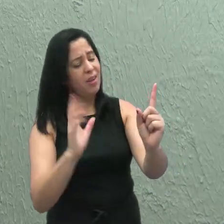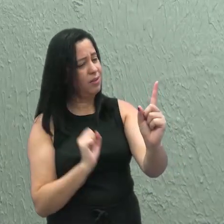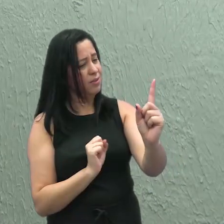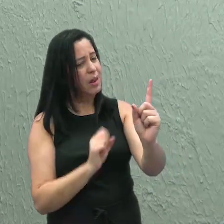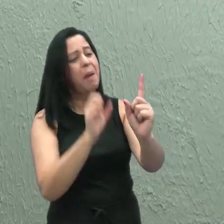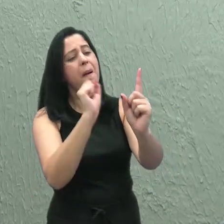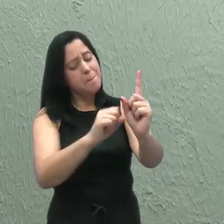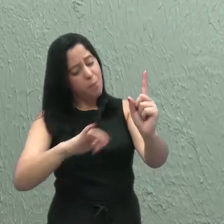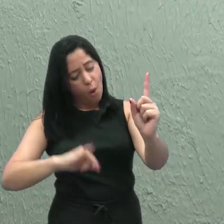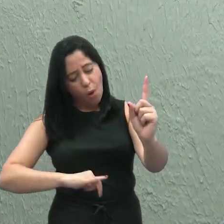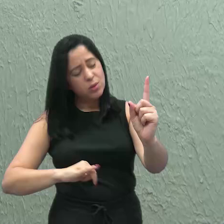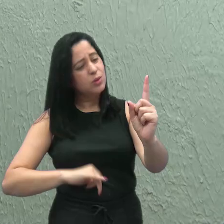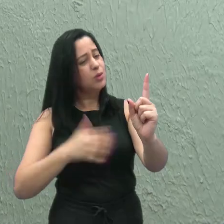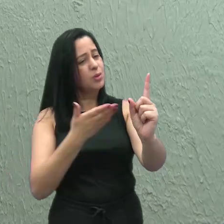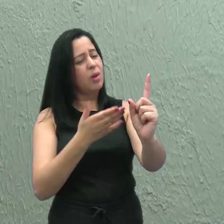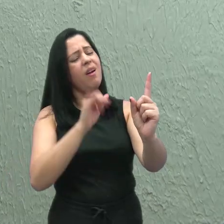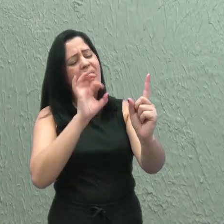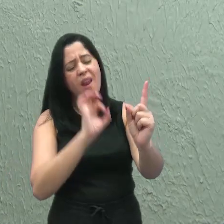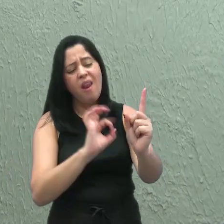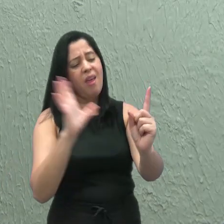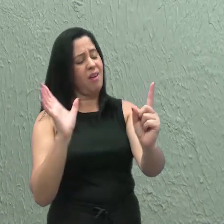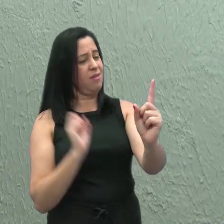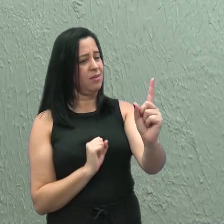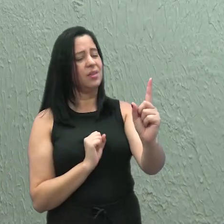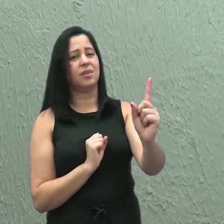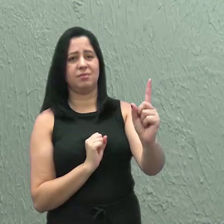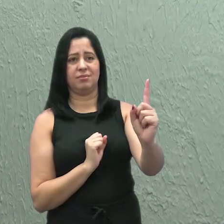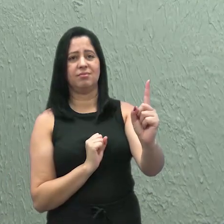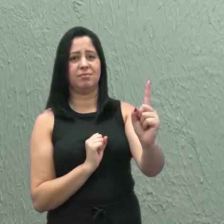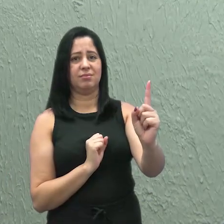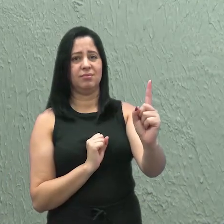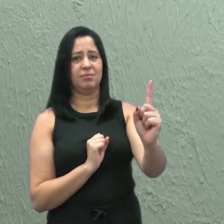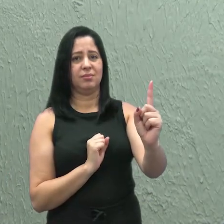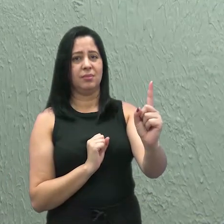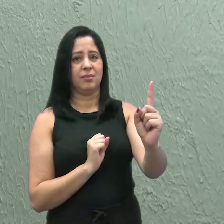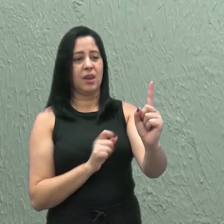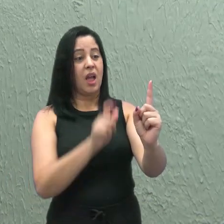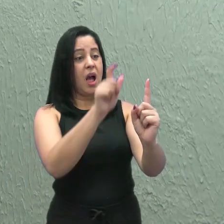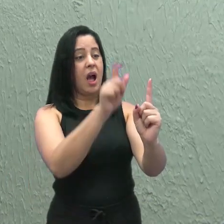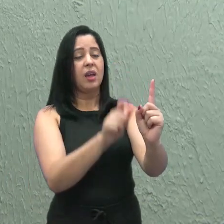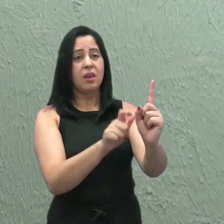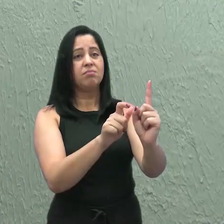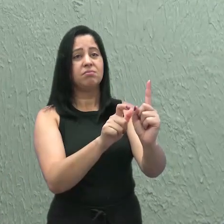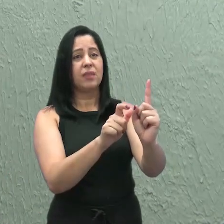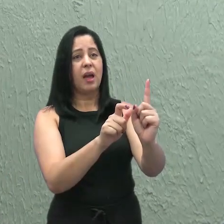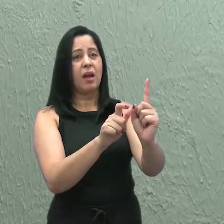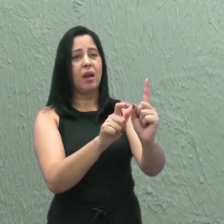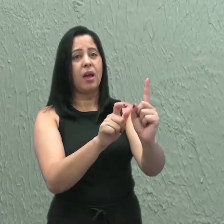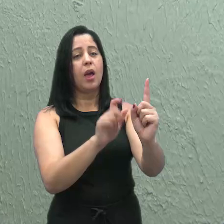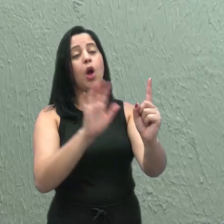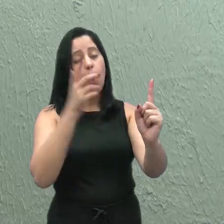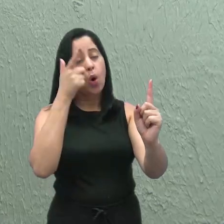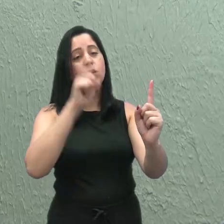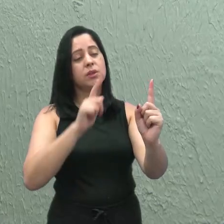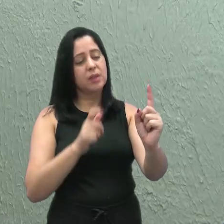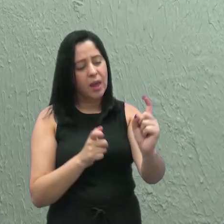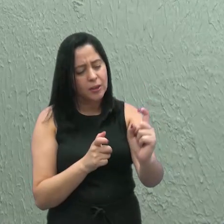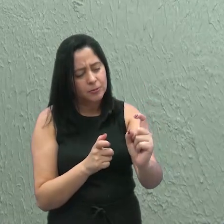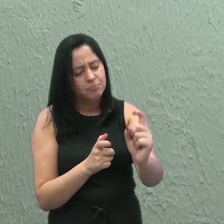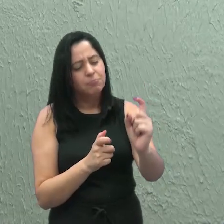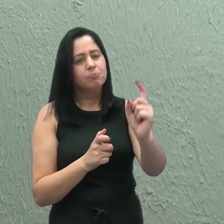viver o sofrimento, porque todos estão sofrendo pela mesma situação. E aí eles conseguem sair junto desse